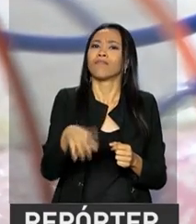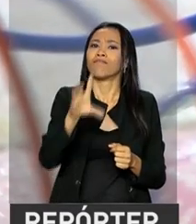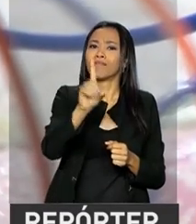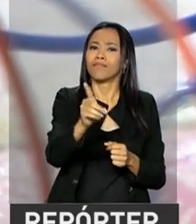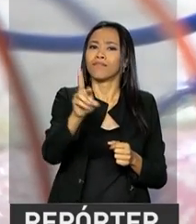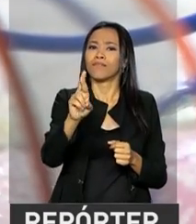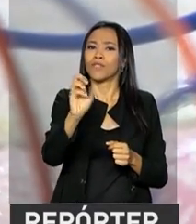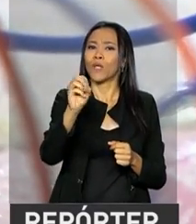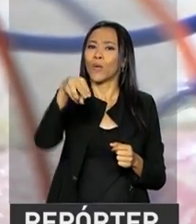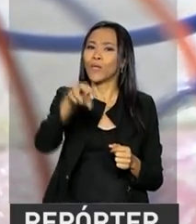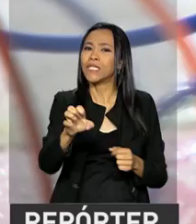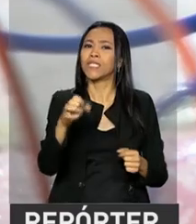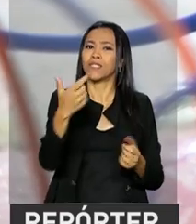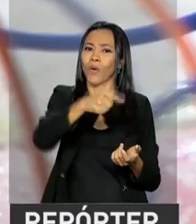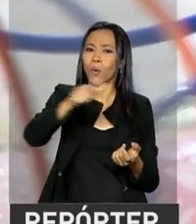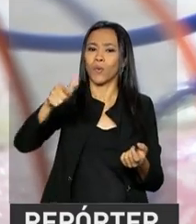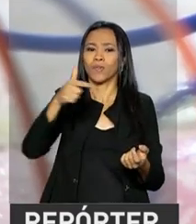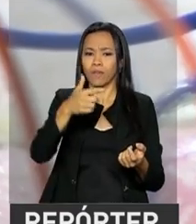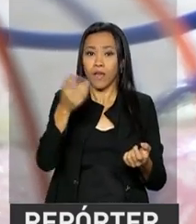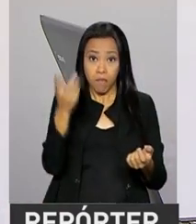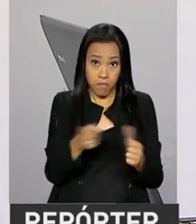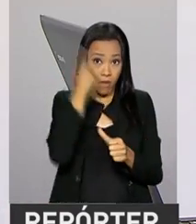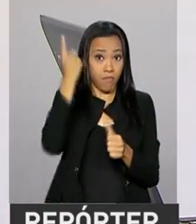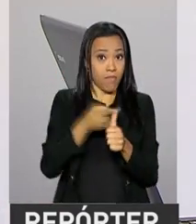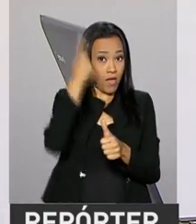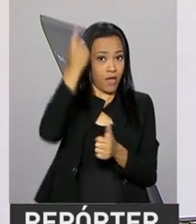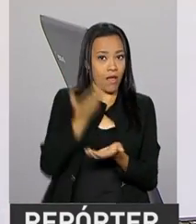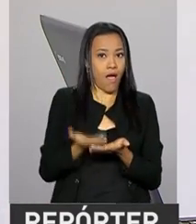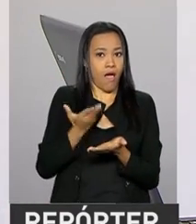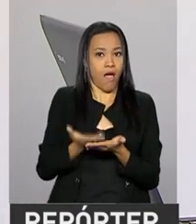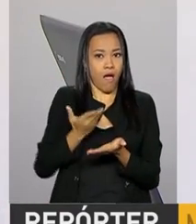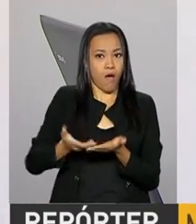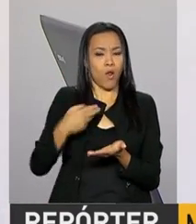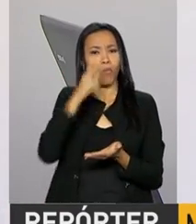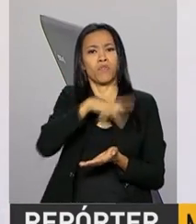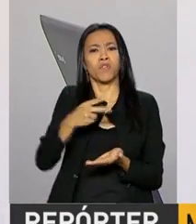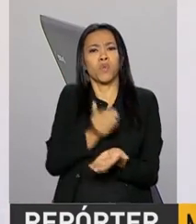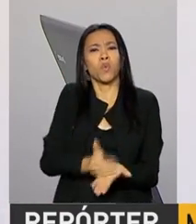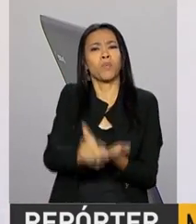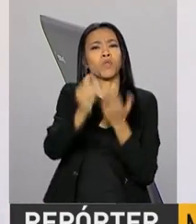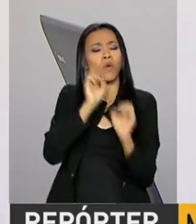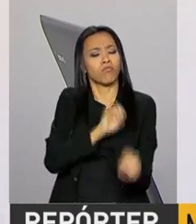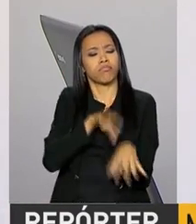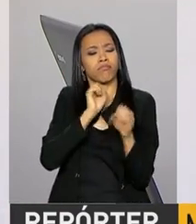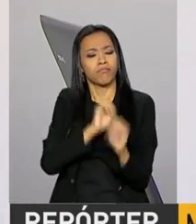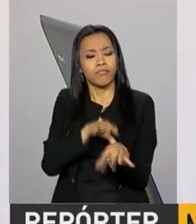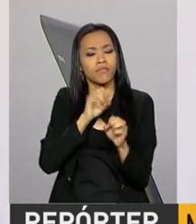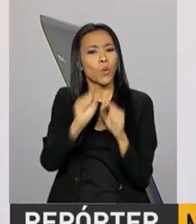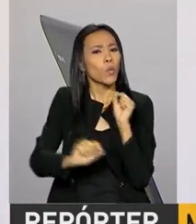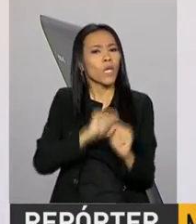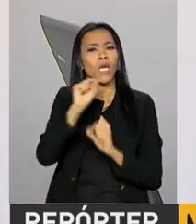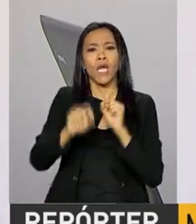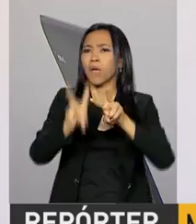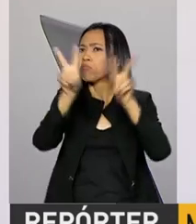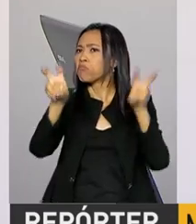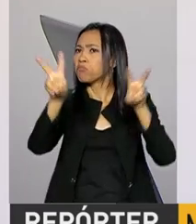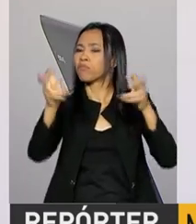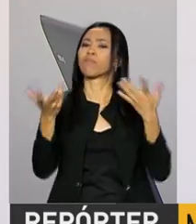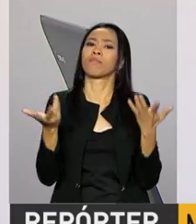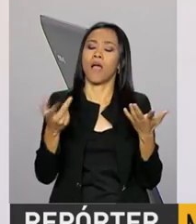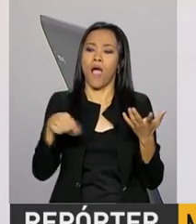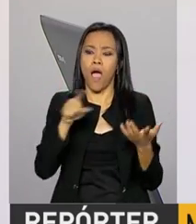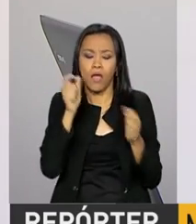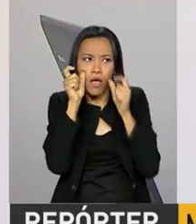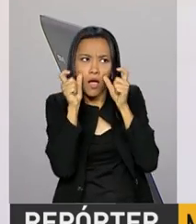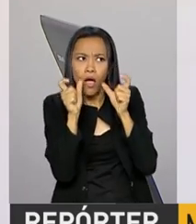Tudo começou com essa aula. A gente teve uma primeira aula de robótica, o professor deu uma introdução básica do que é robótica. Até, entretanto, quase todo